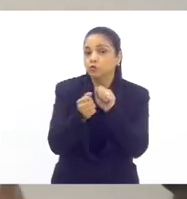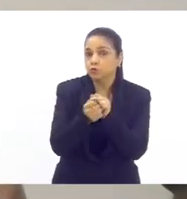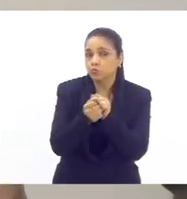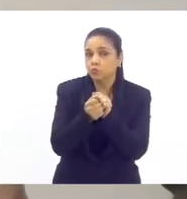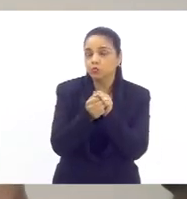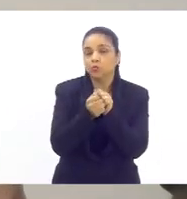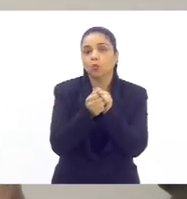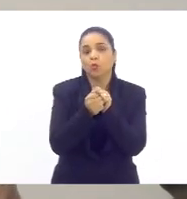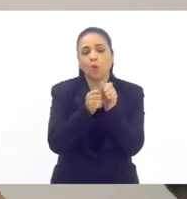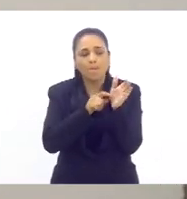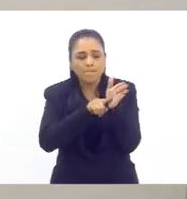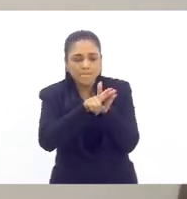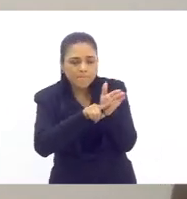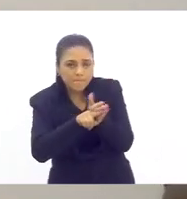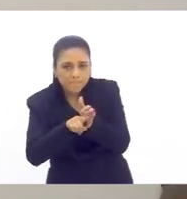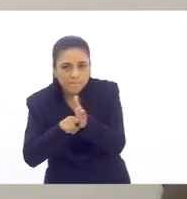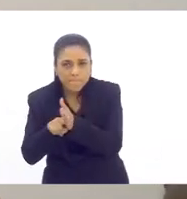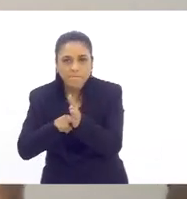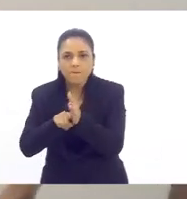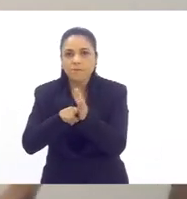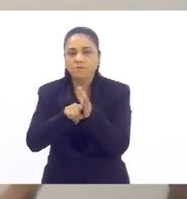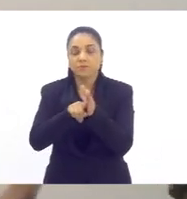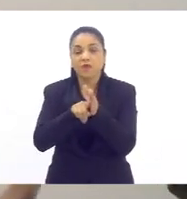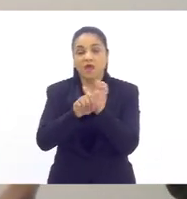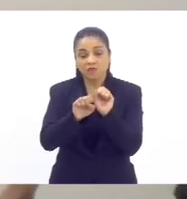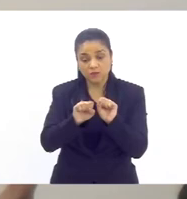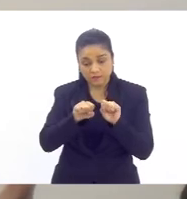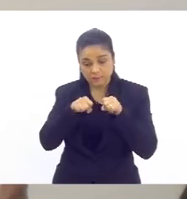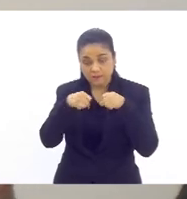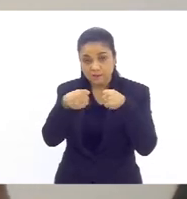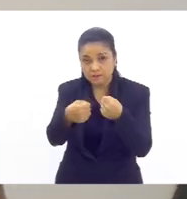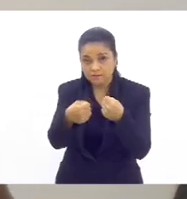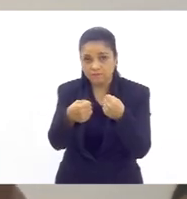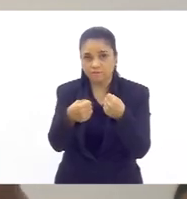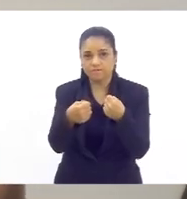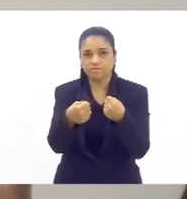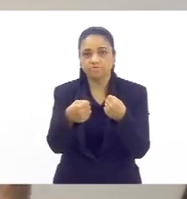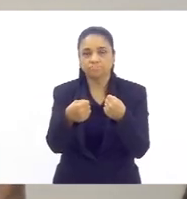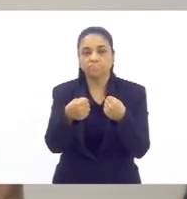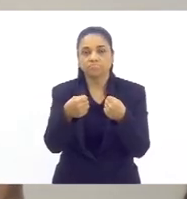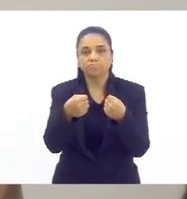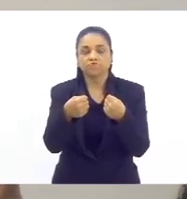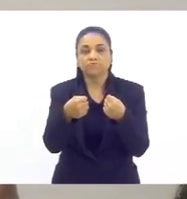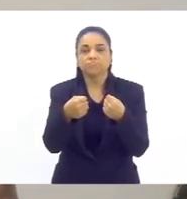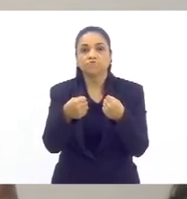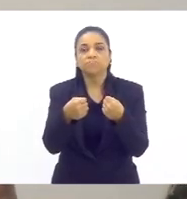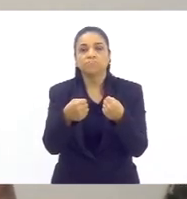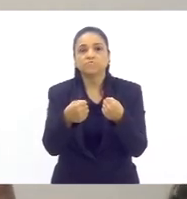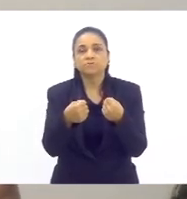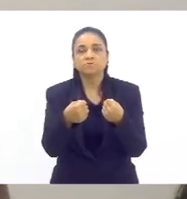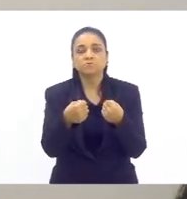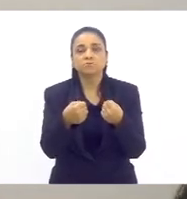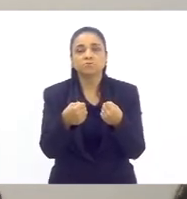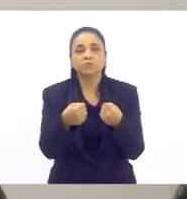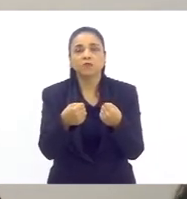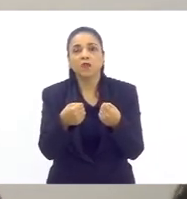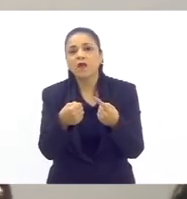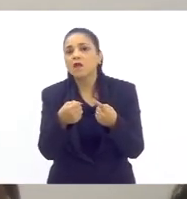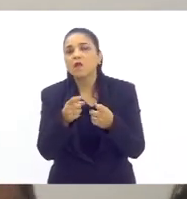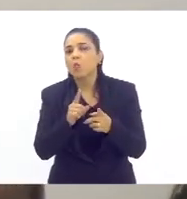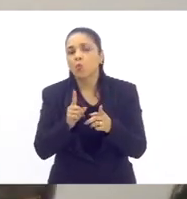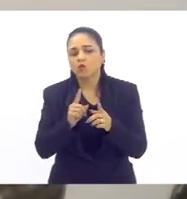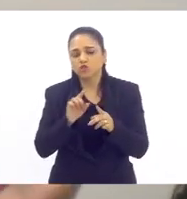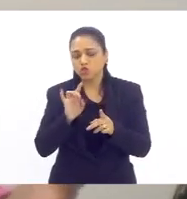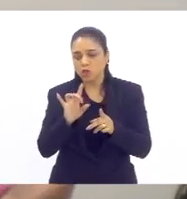Pesquisas Então a nossa defesa Eu acho que posso dizer assim ela não está Ela